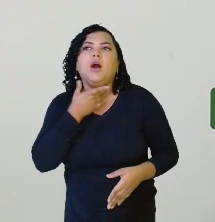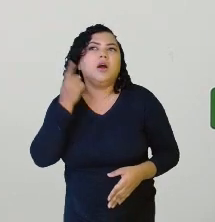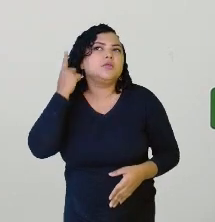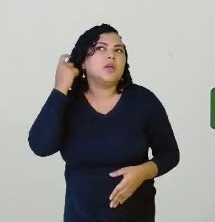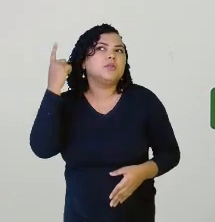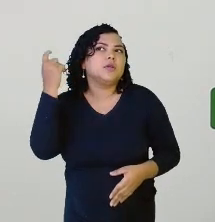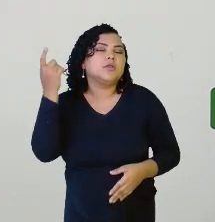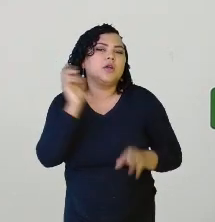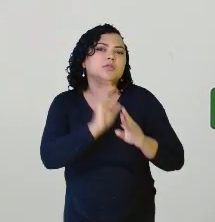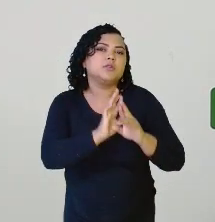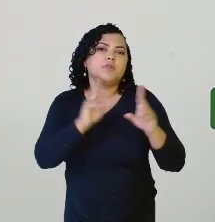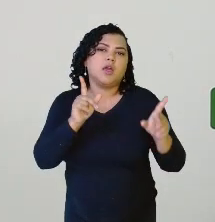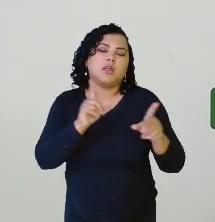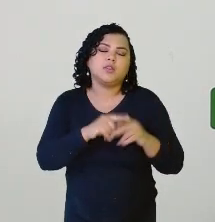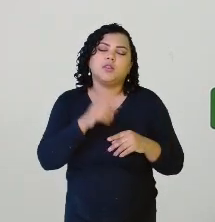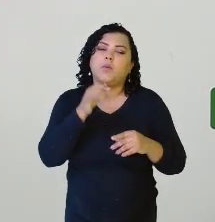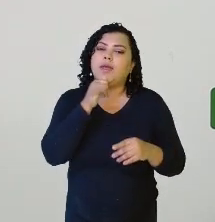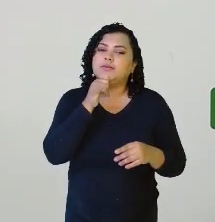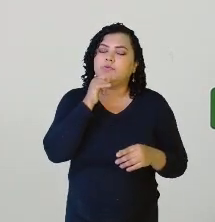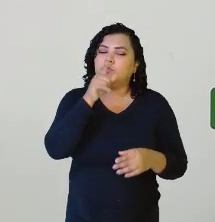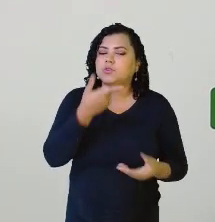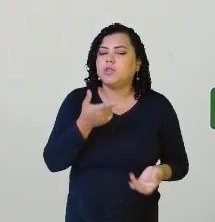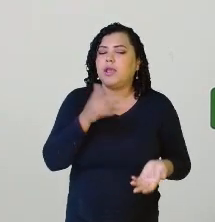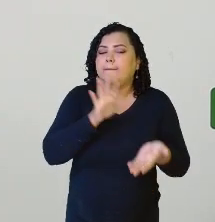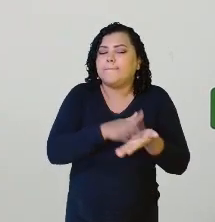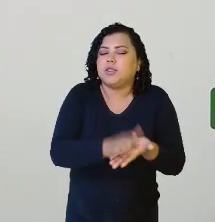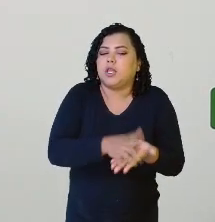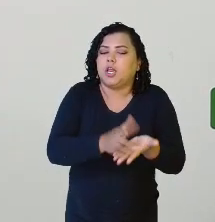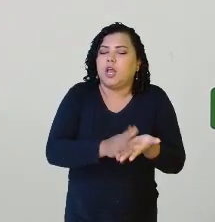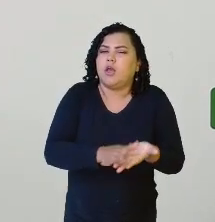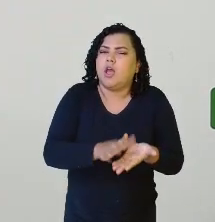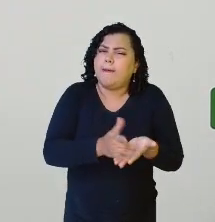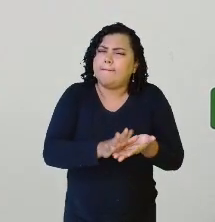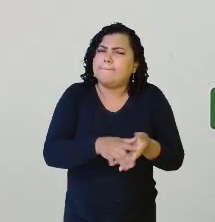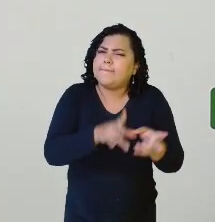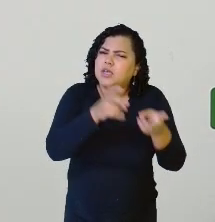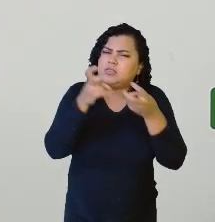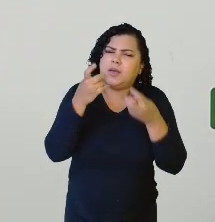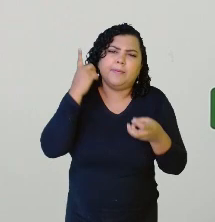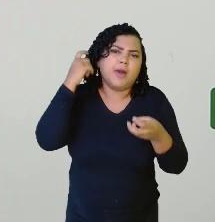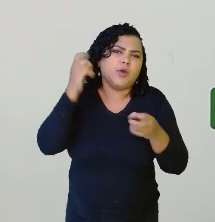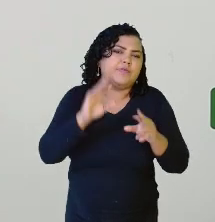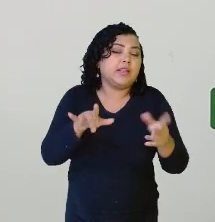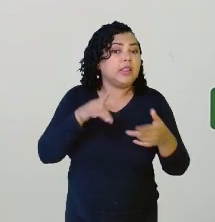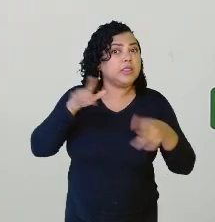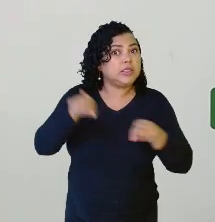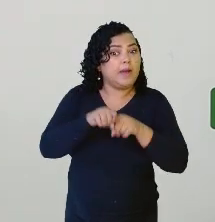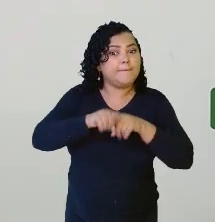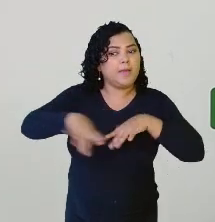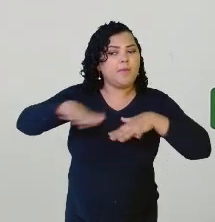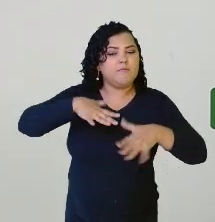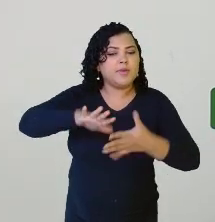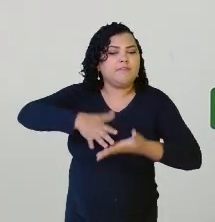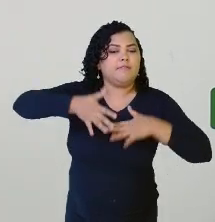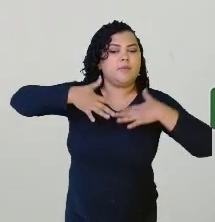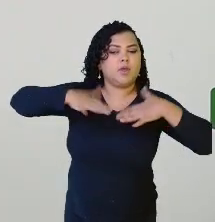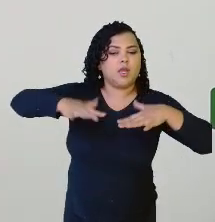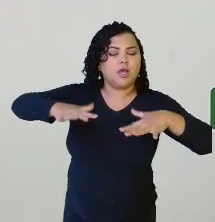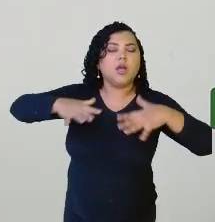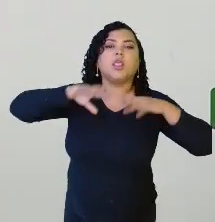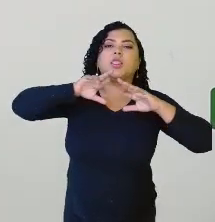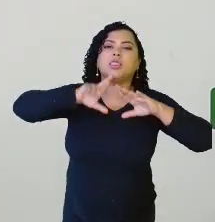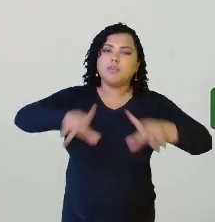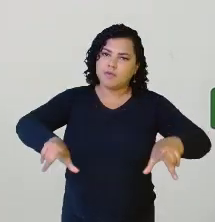do outro. Toda vez que você ouvir um pandeiro, por exemplo, você vai saber que é um pandeiro, que não é um violão. Você